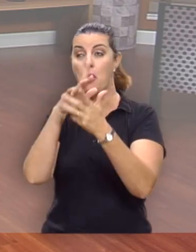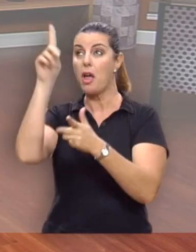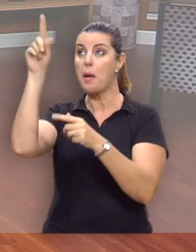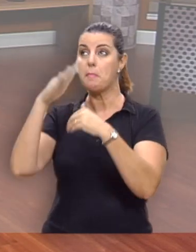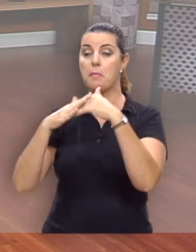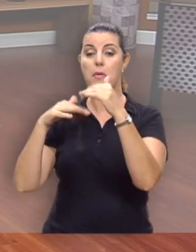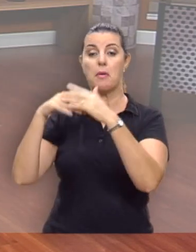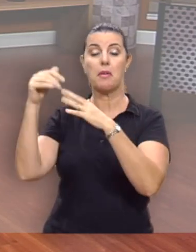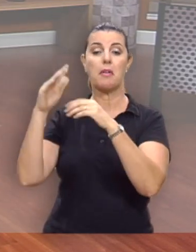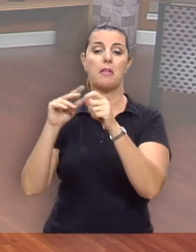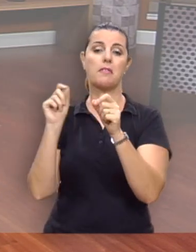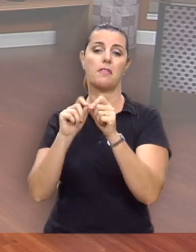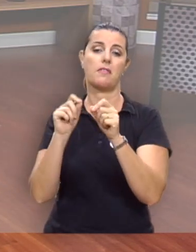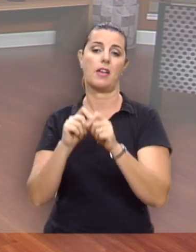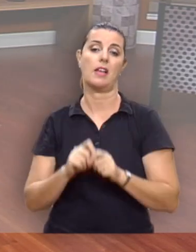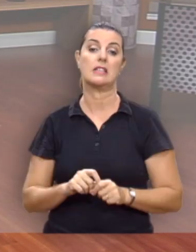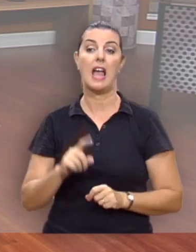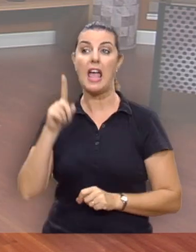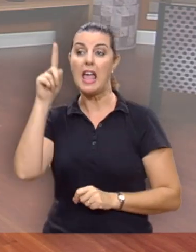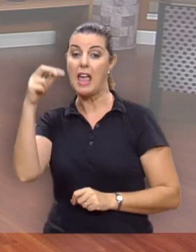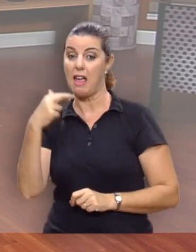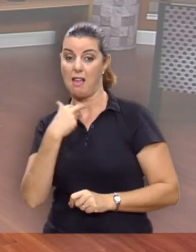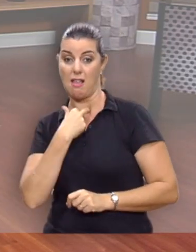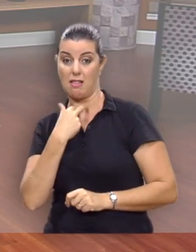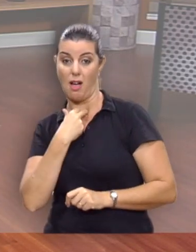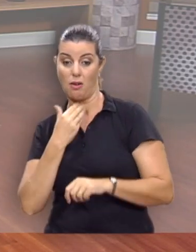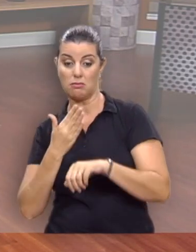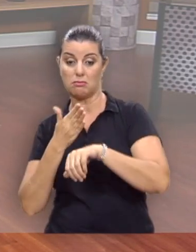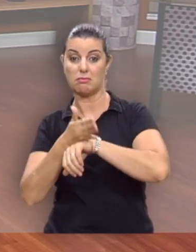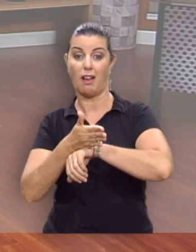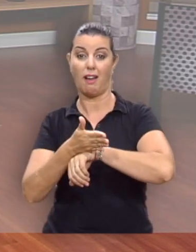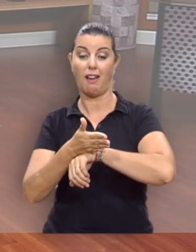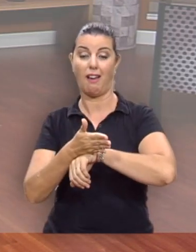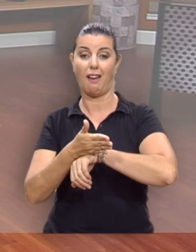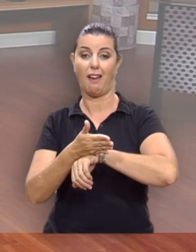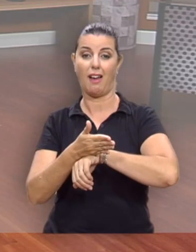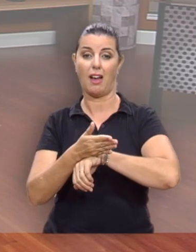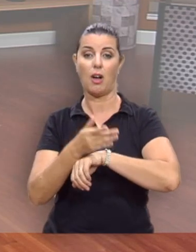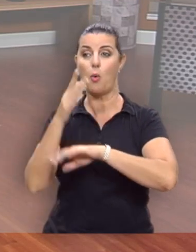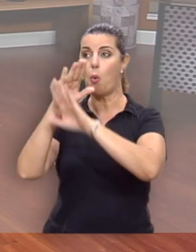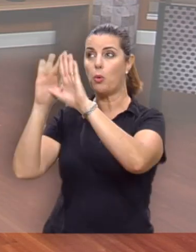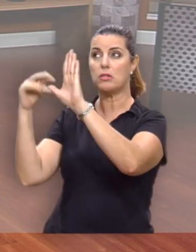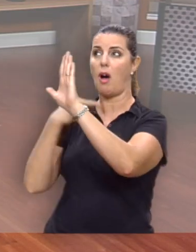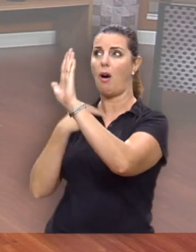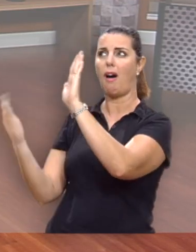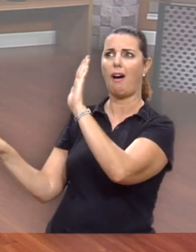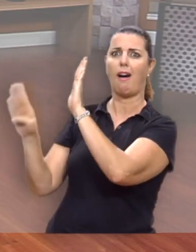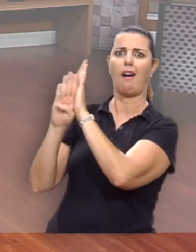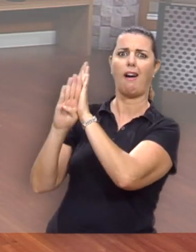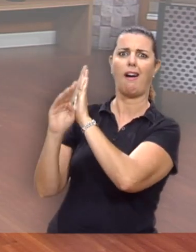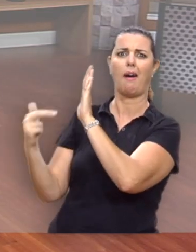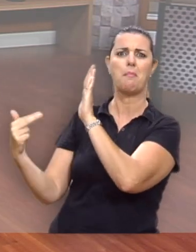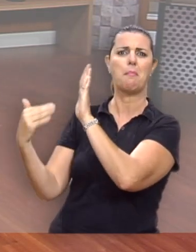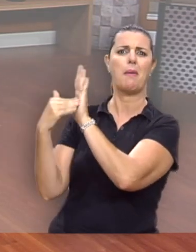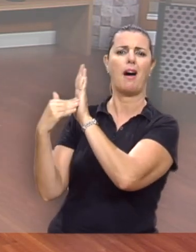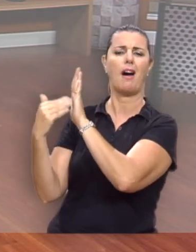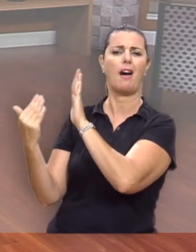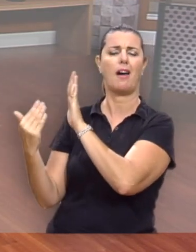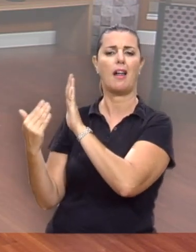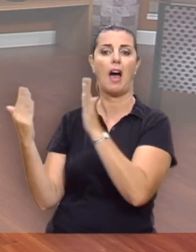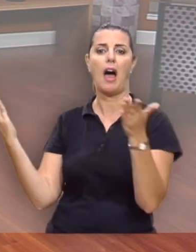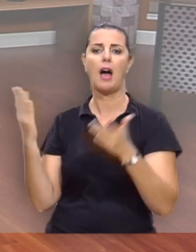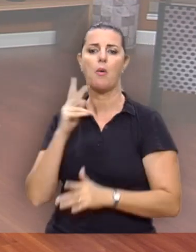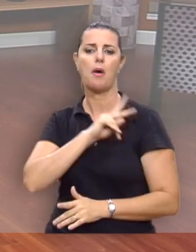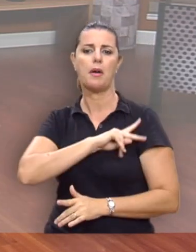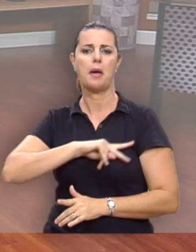criou. E se Ele é transcendente, nem os céus dos céus pode contê-lo, agora na palavra do